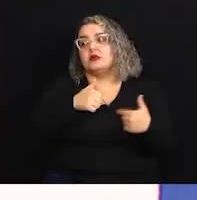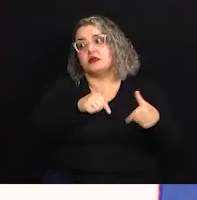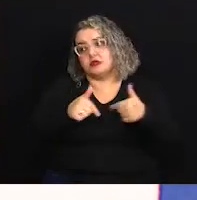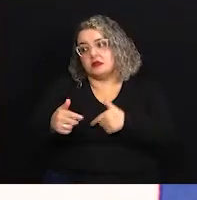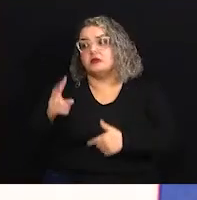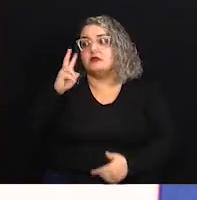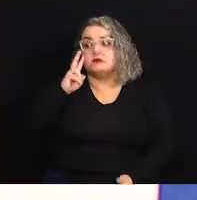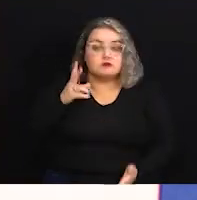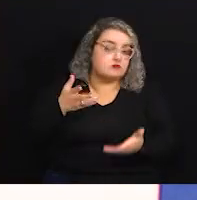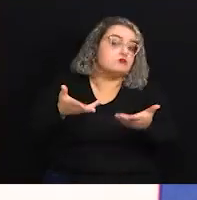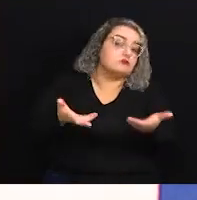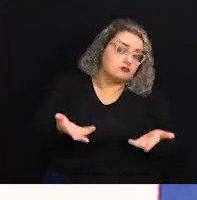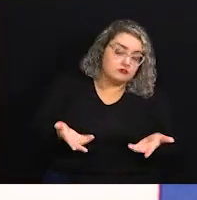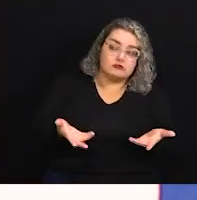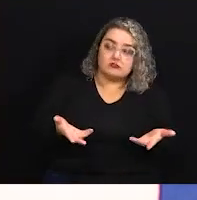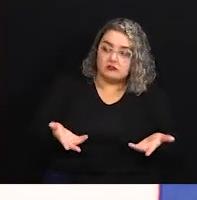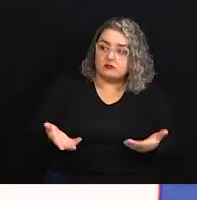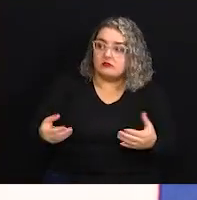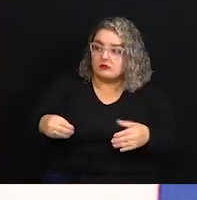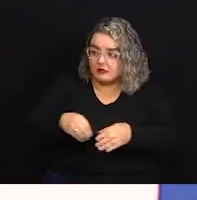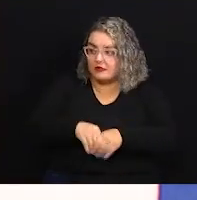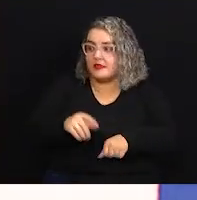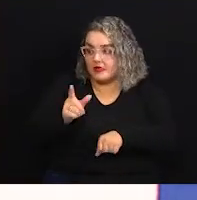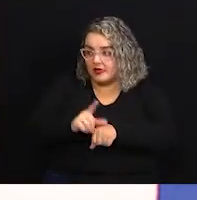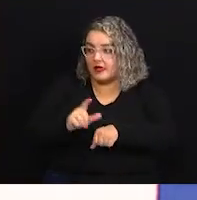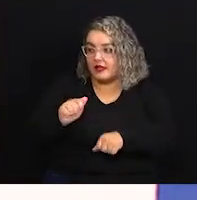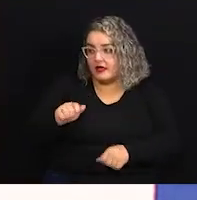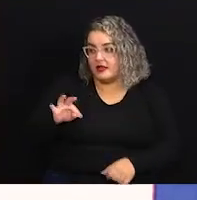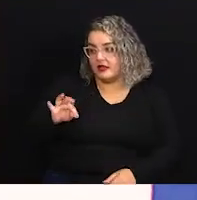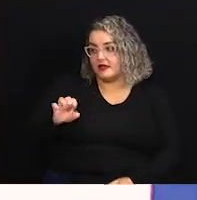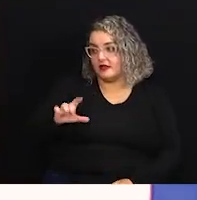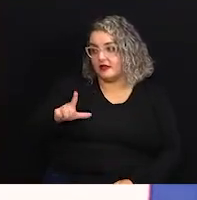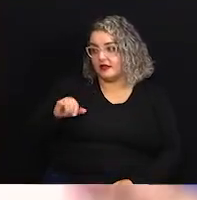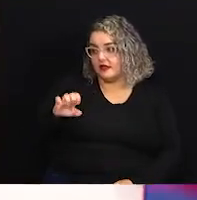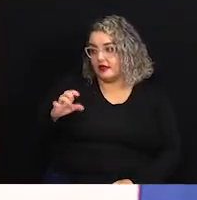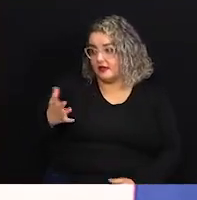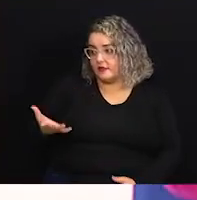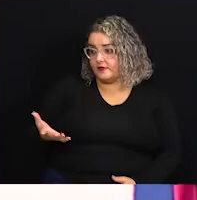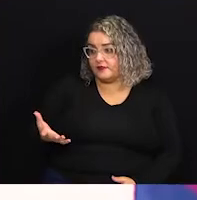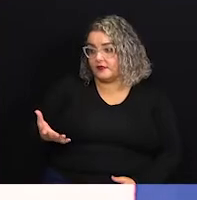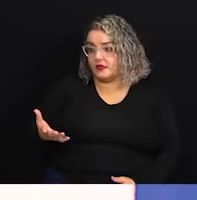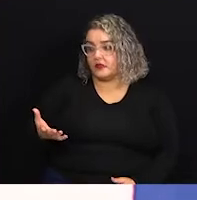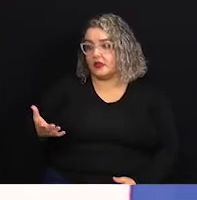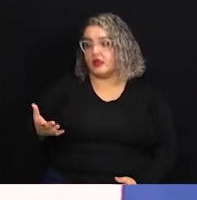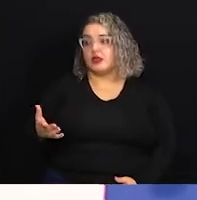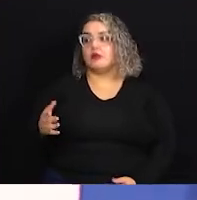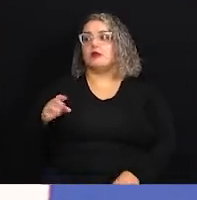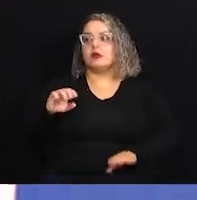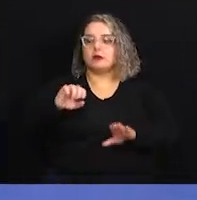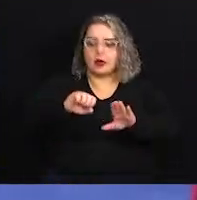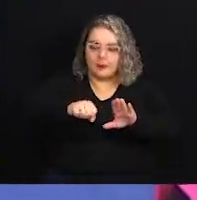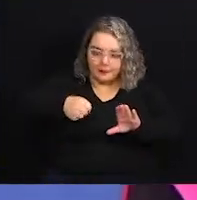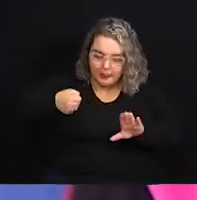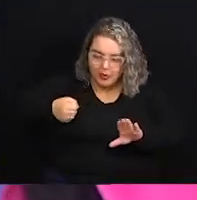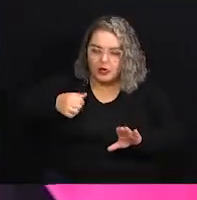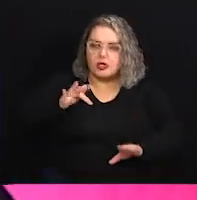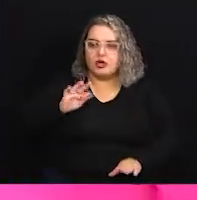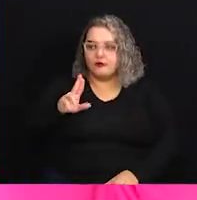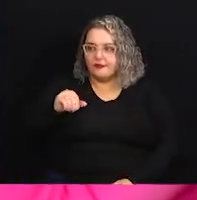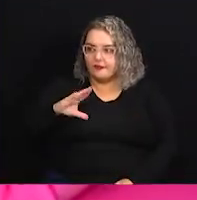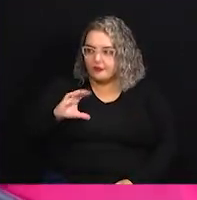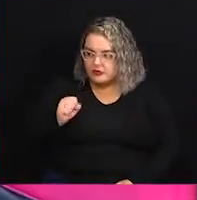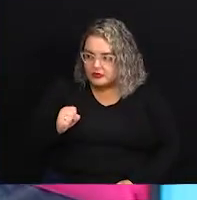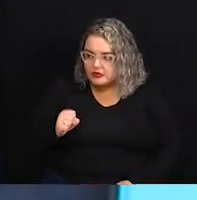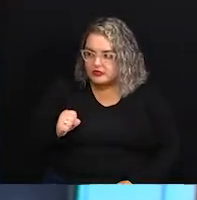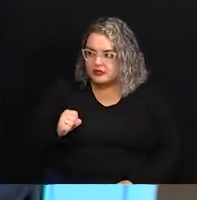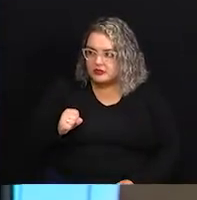aqui que vocês estão vendo aqui no nossa loja Ateliê. Então era uma porta de Fusca, e aí você